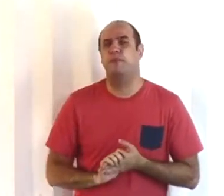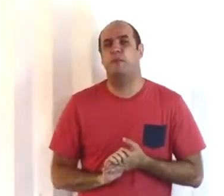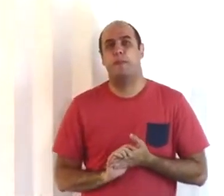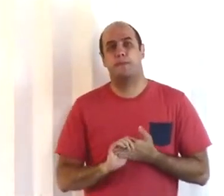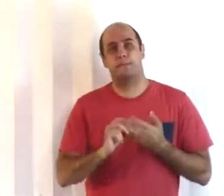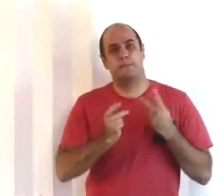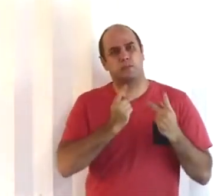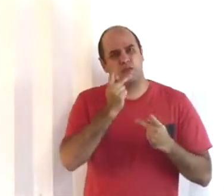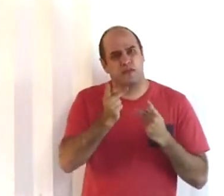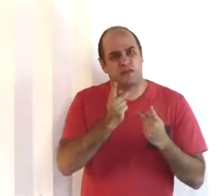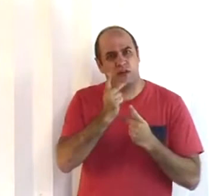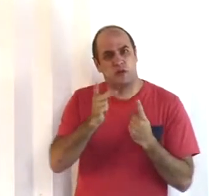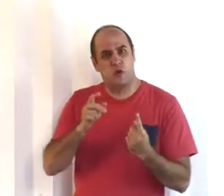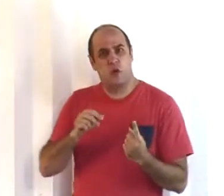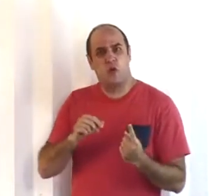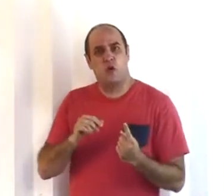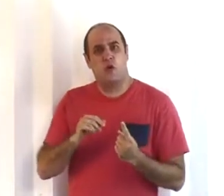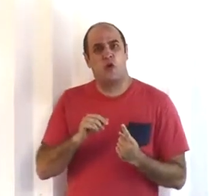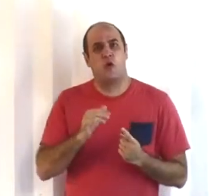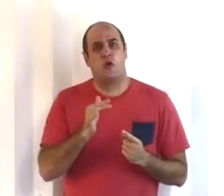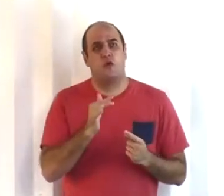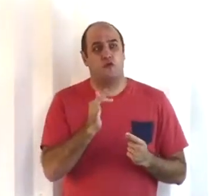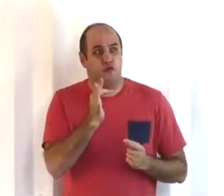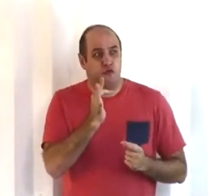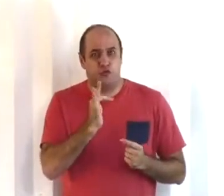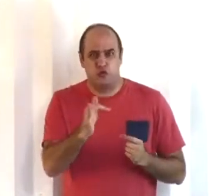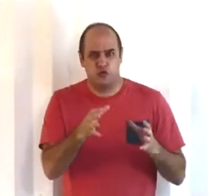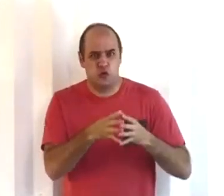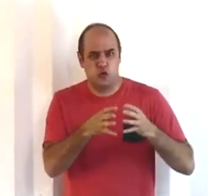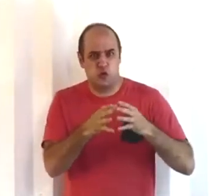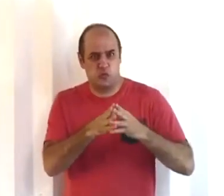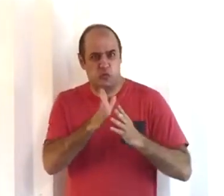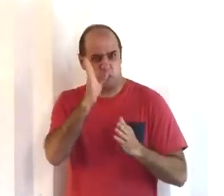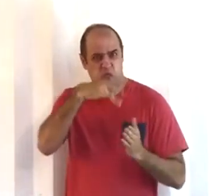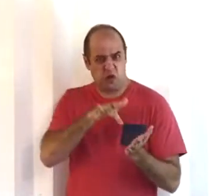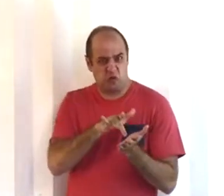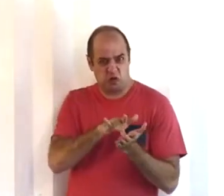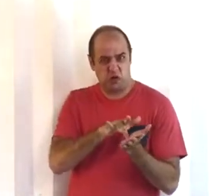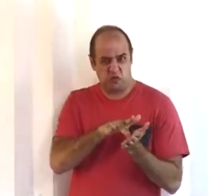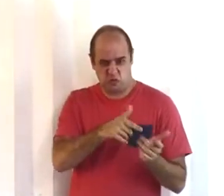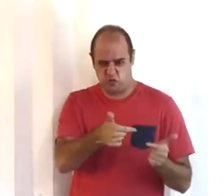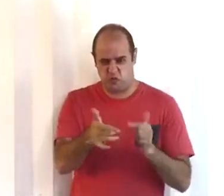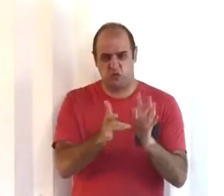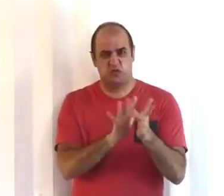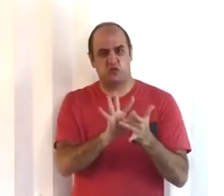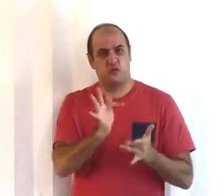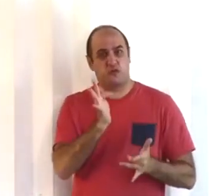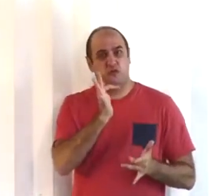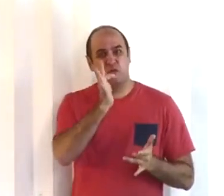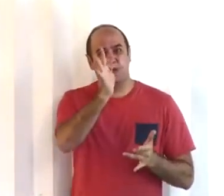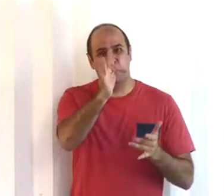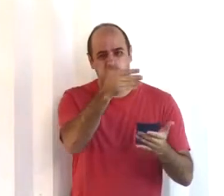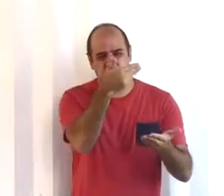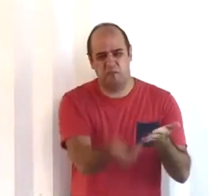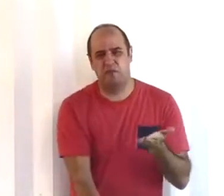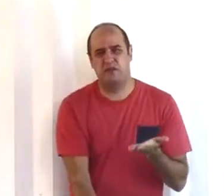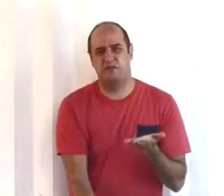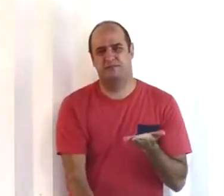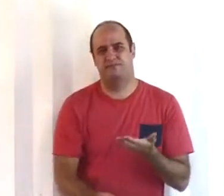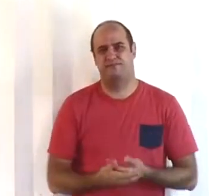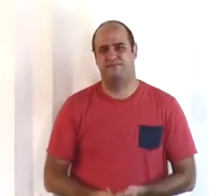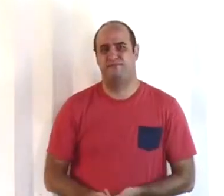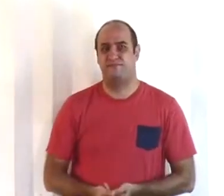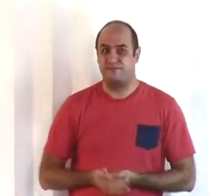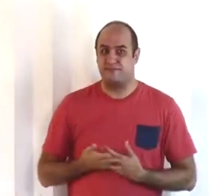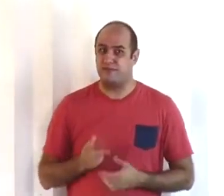dizia que o destino deles era a perdição. Então, a primeira instrução de Paulo